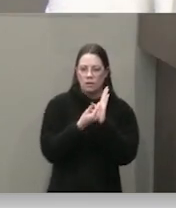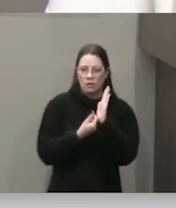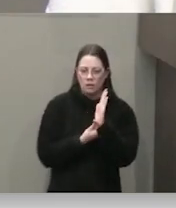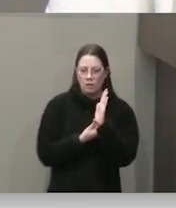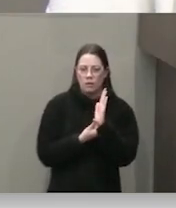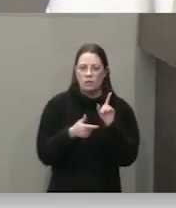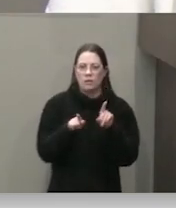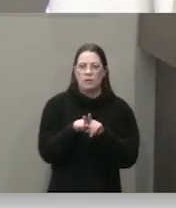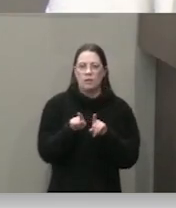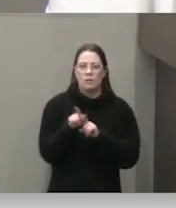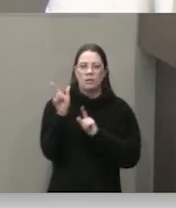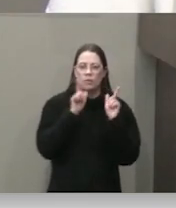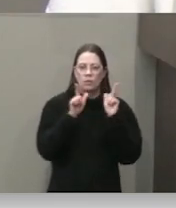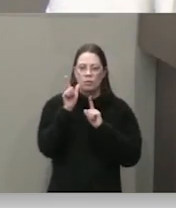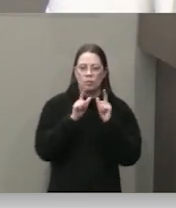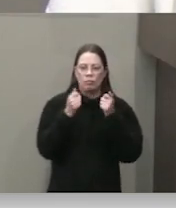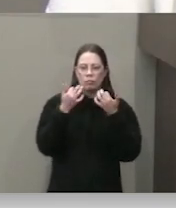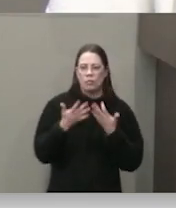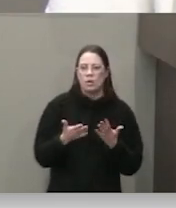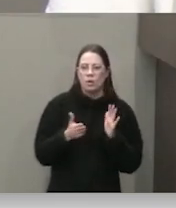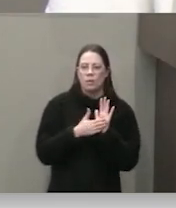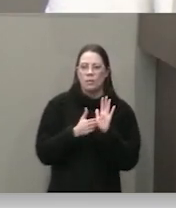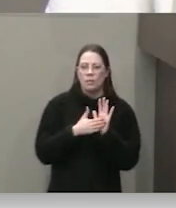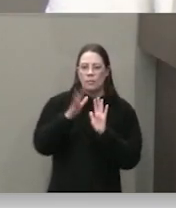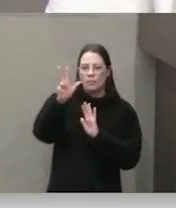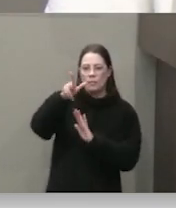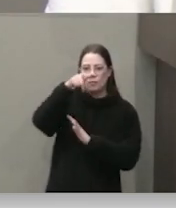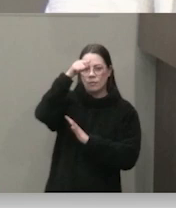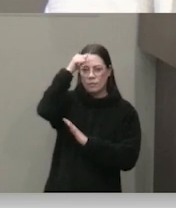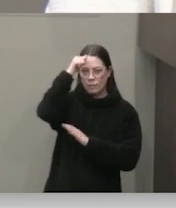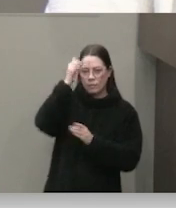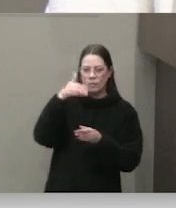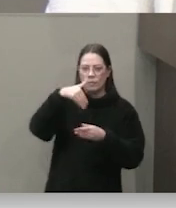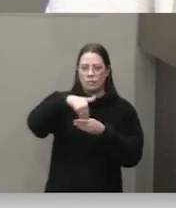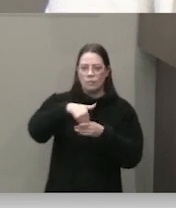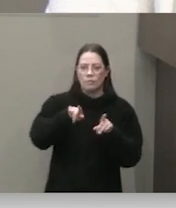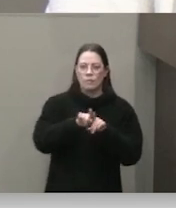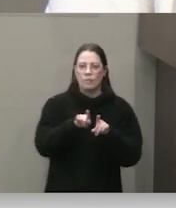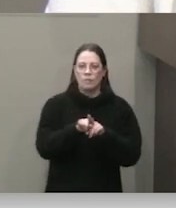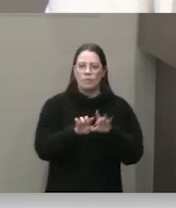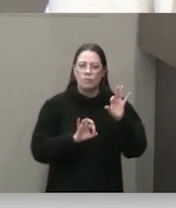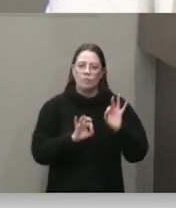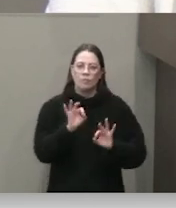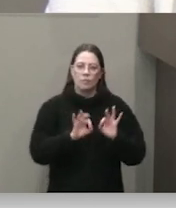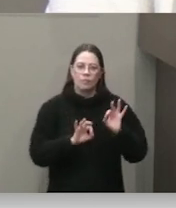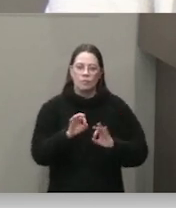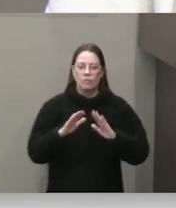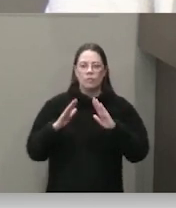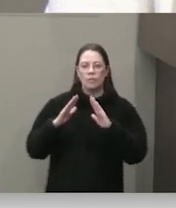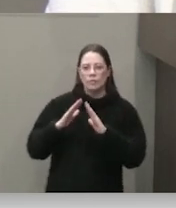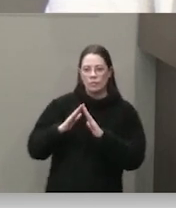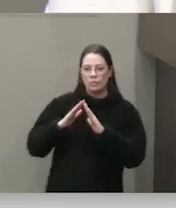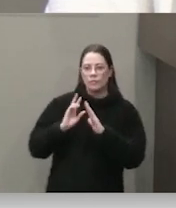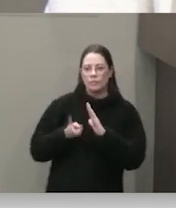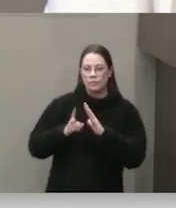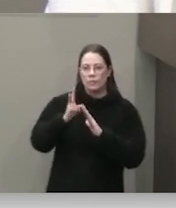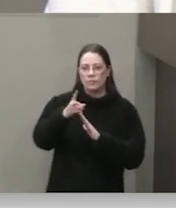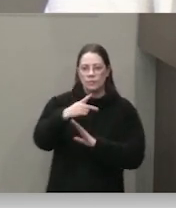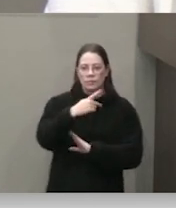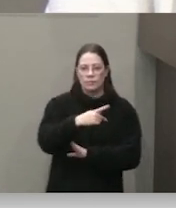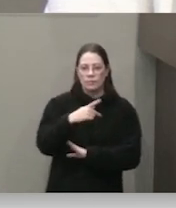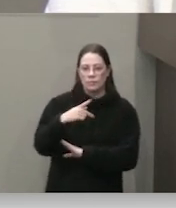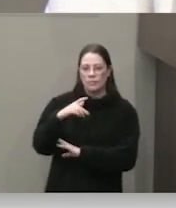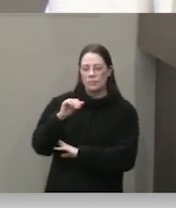providências, para estabelecer que as propostas sejam analisadas e deliberadas para votação em plenário desta Casa, as seguintes reuniões plenárias. O